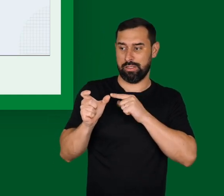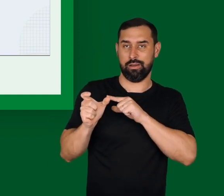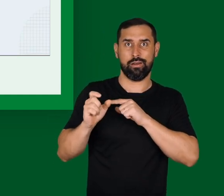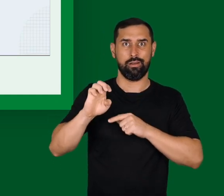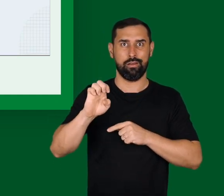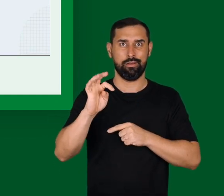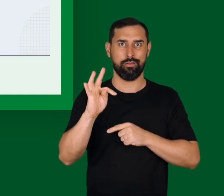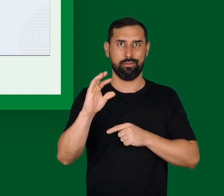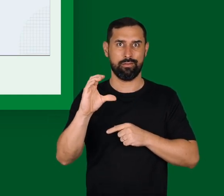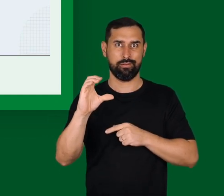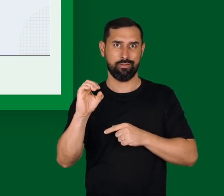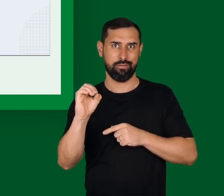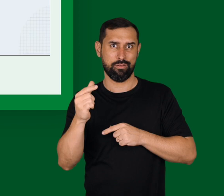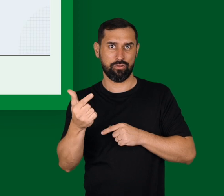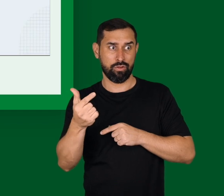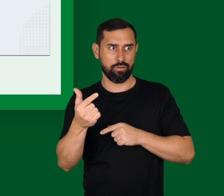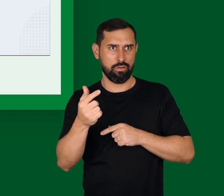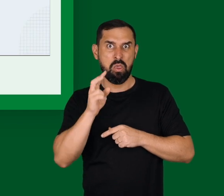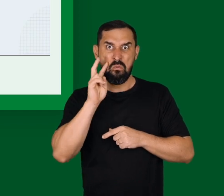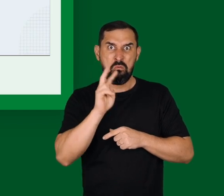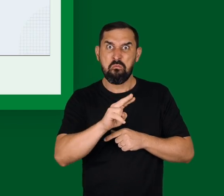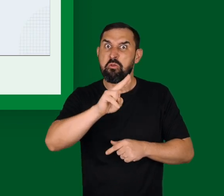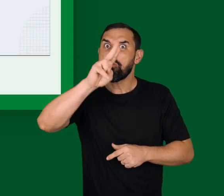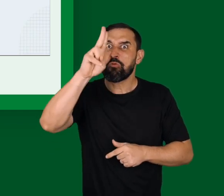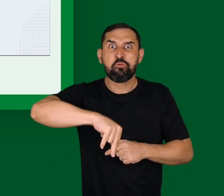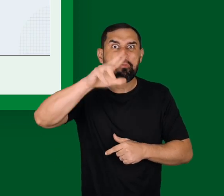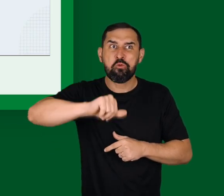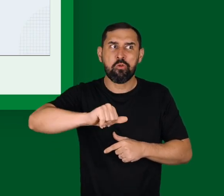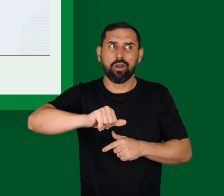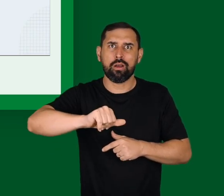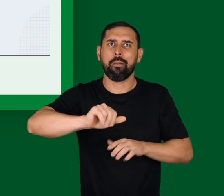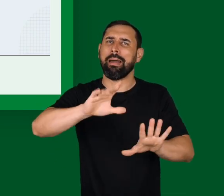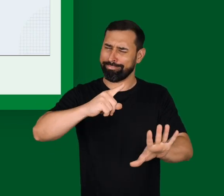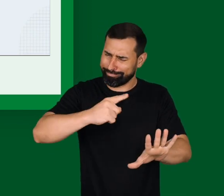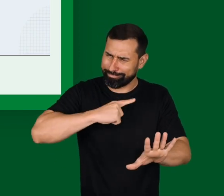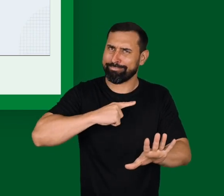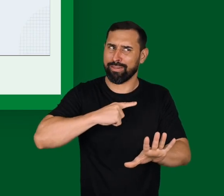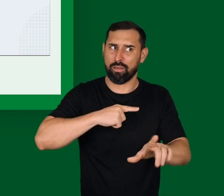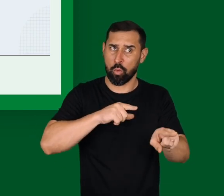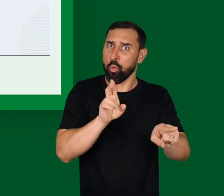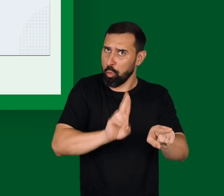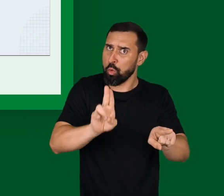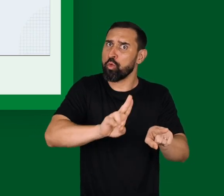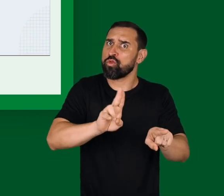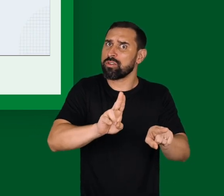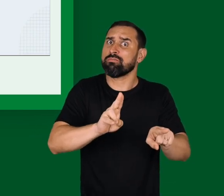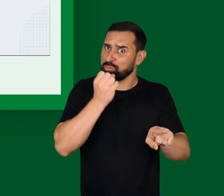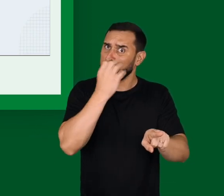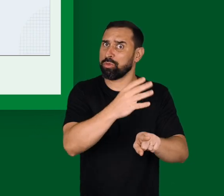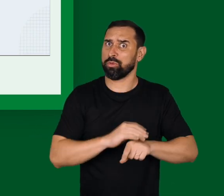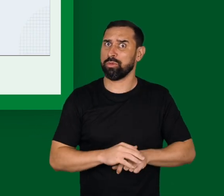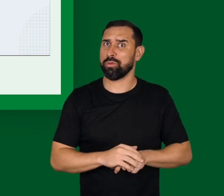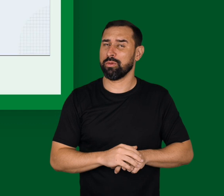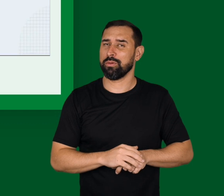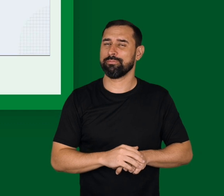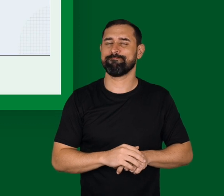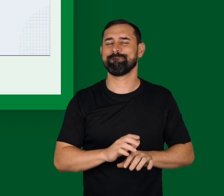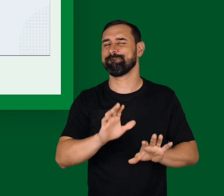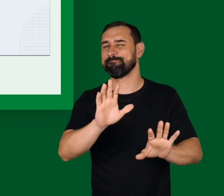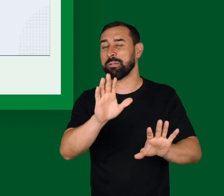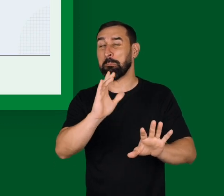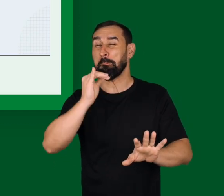ETCO2 colorímetro dentro de uma unidade da Secretaria de Saúde, mas ele existe, está lá e é recomendado,